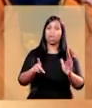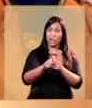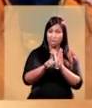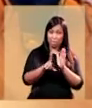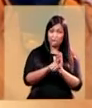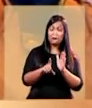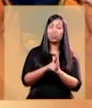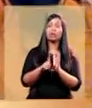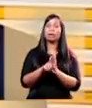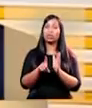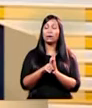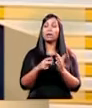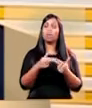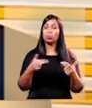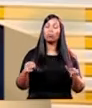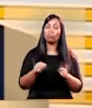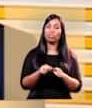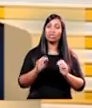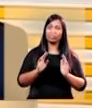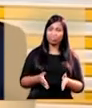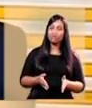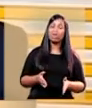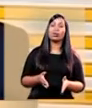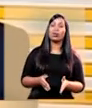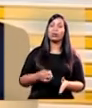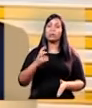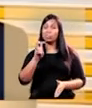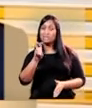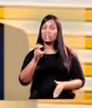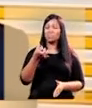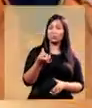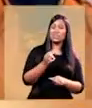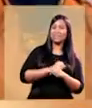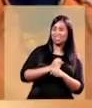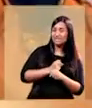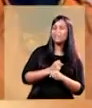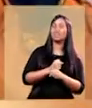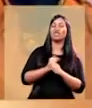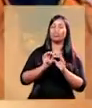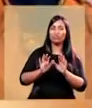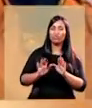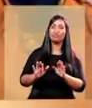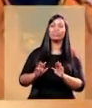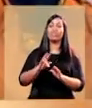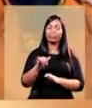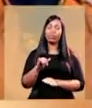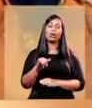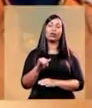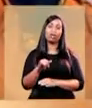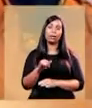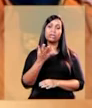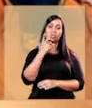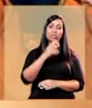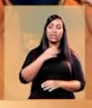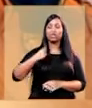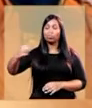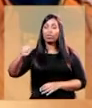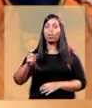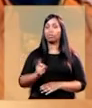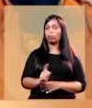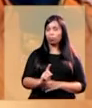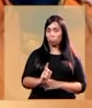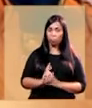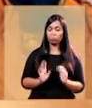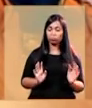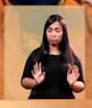a jurisprudência de situação estabilizada, que já está há 5, 6 anos, que isso vai ser revisto, essa criança vai ser tirada do